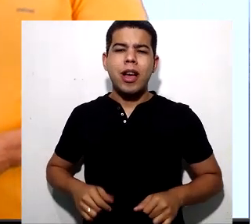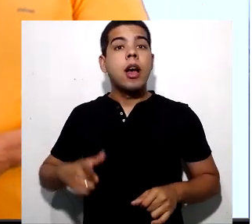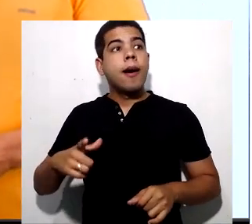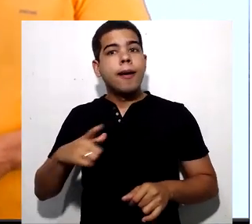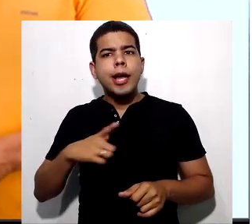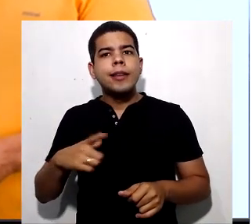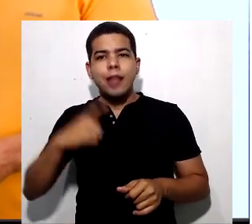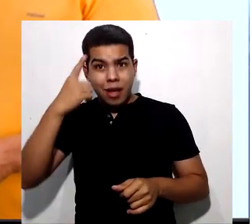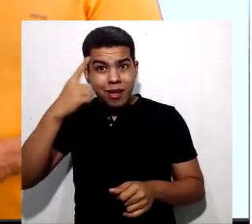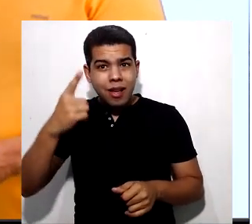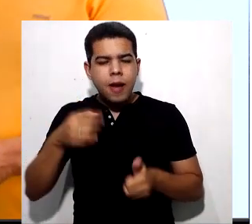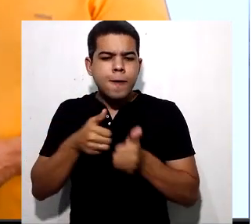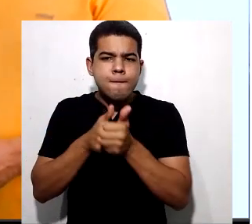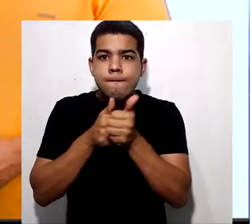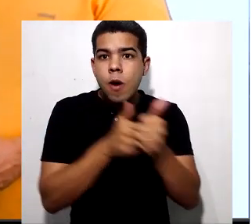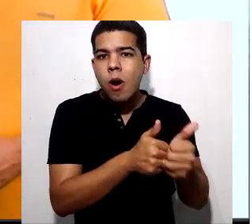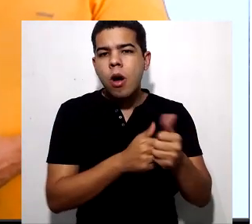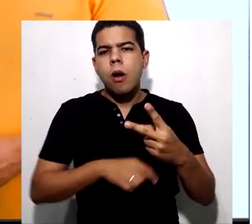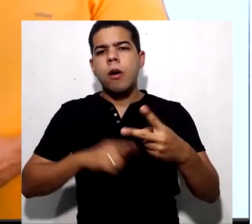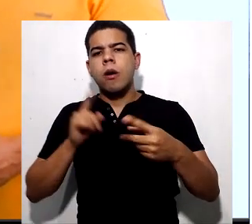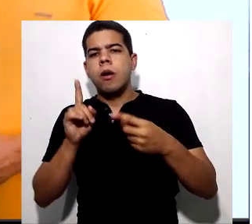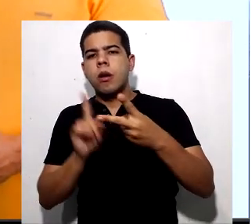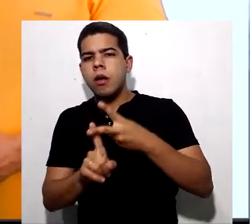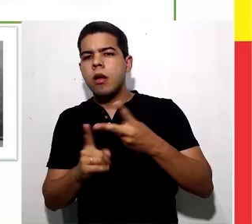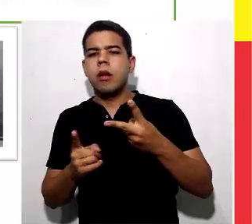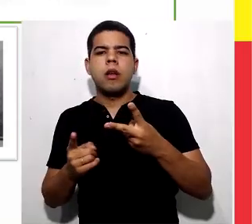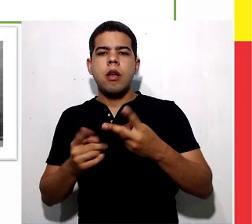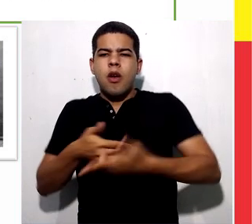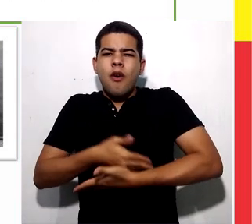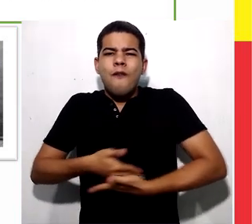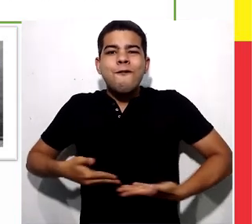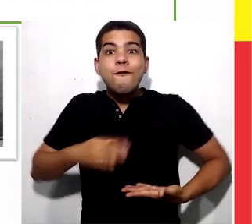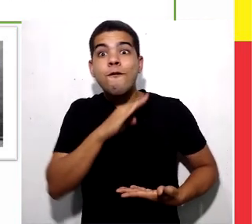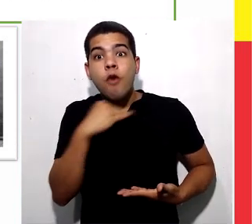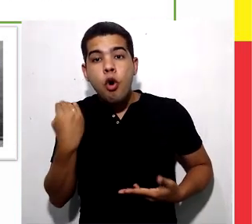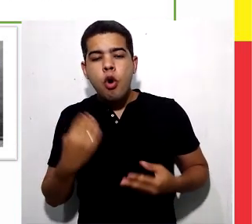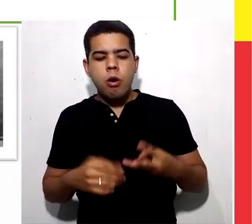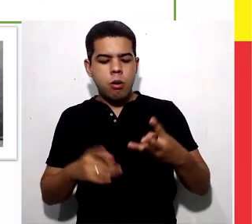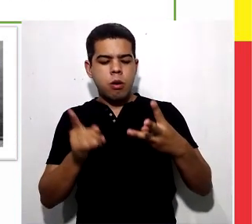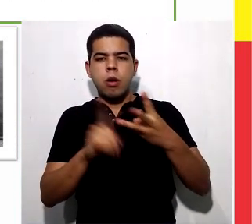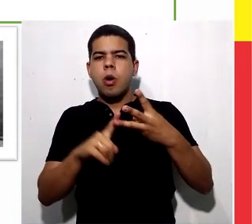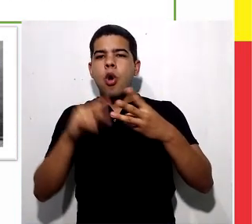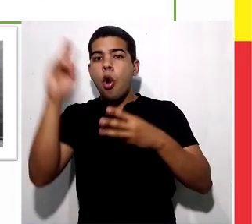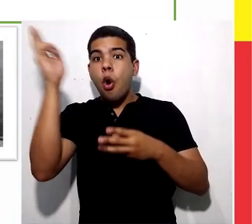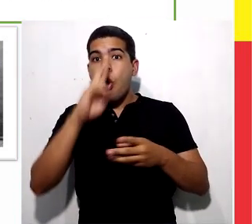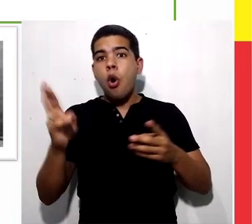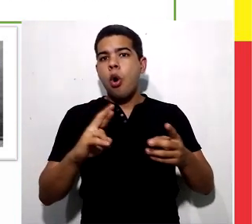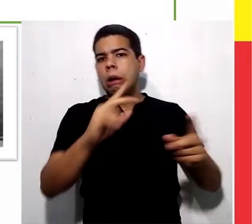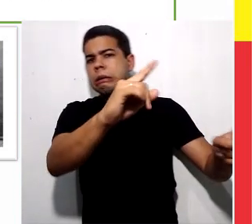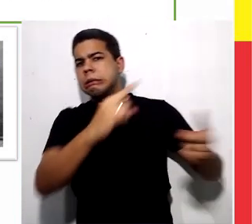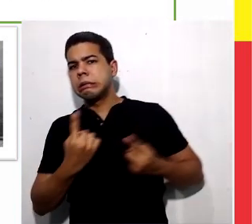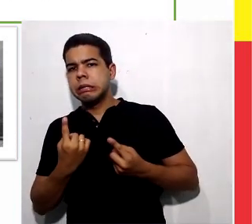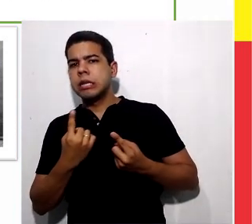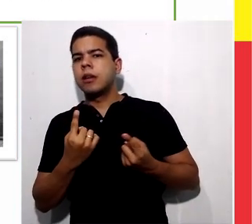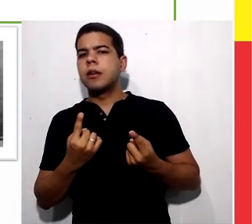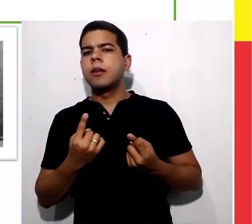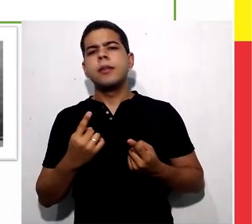a questão de Chernobyl, a questão com a Rússia. Então, como na tela, nós temos aqui Holodomor, ele foi